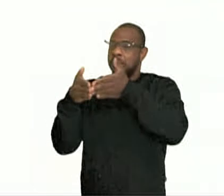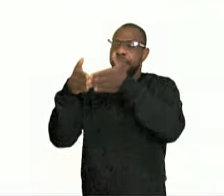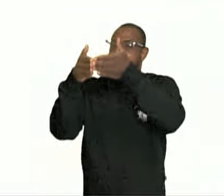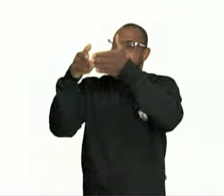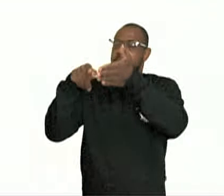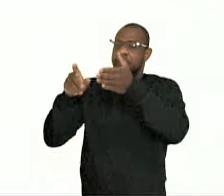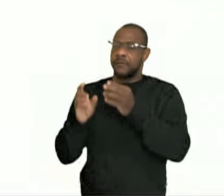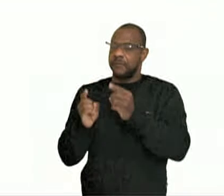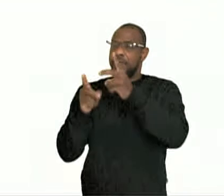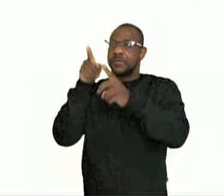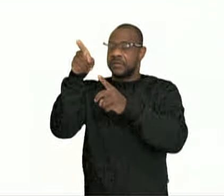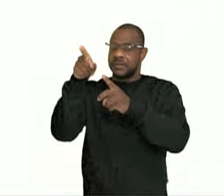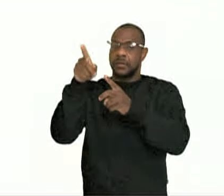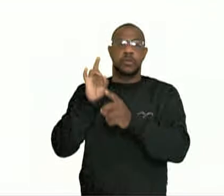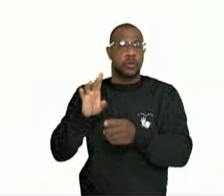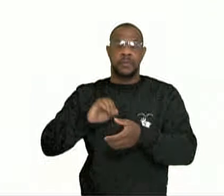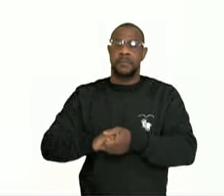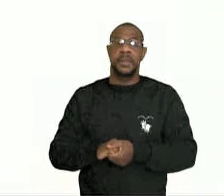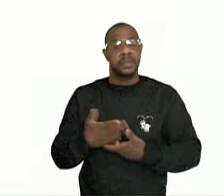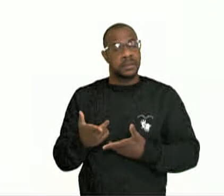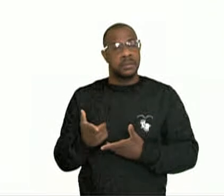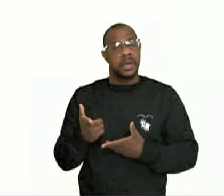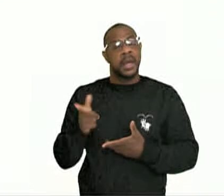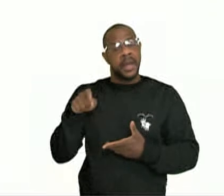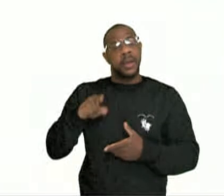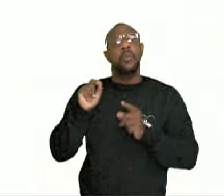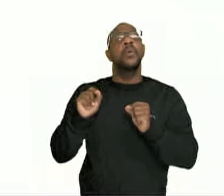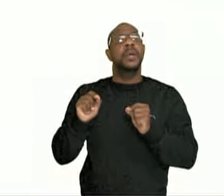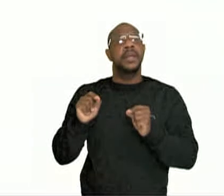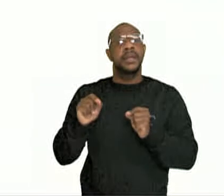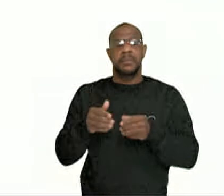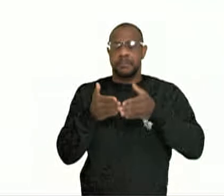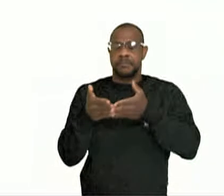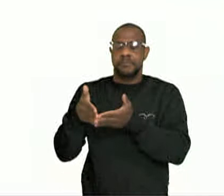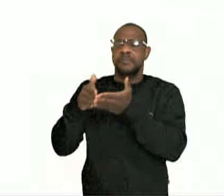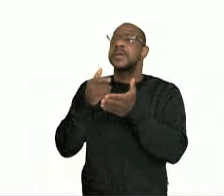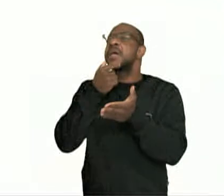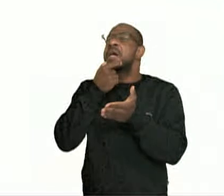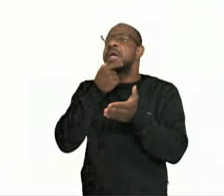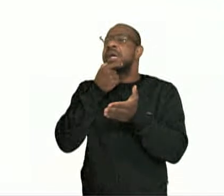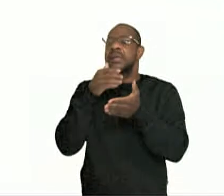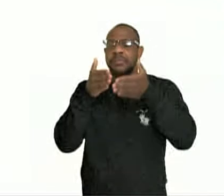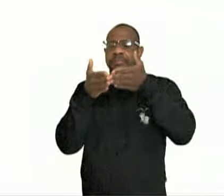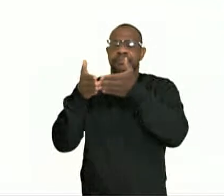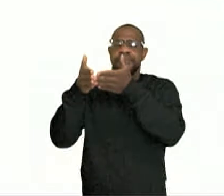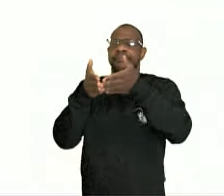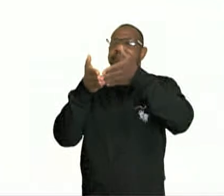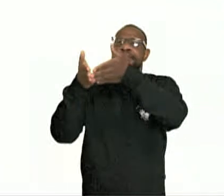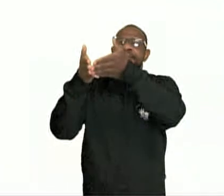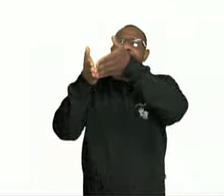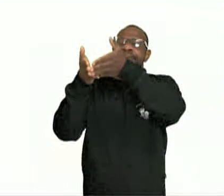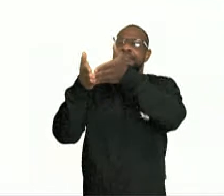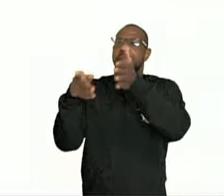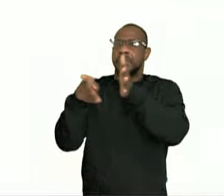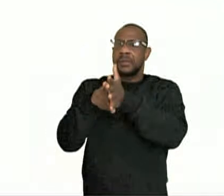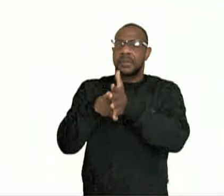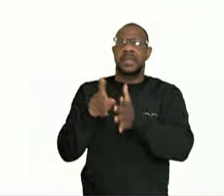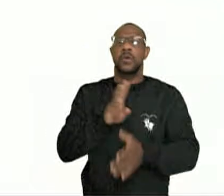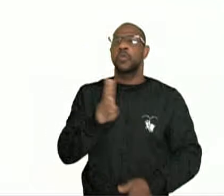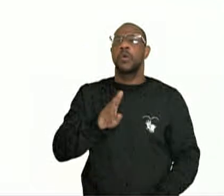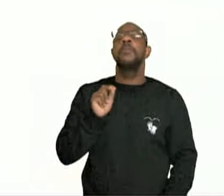Isso fez com que fortalecesse, portanto, a marinha inglesa, que ganha o título de rainha dos mares. Lembrando aí,